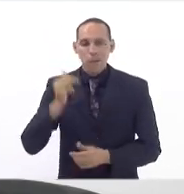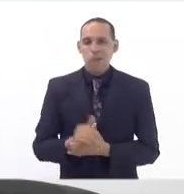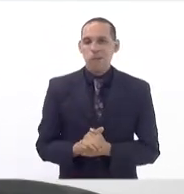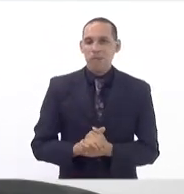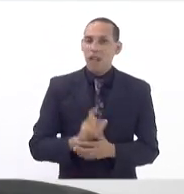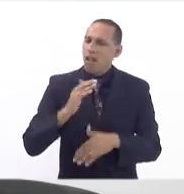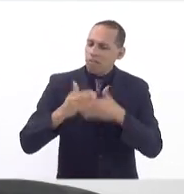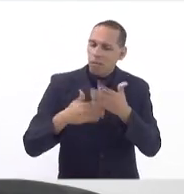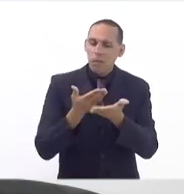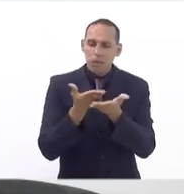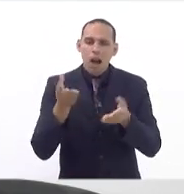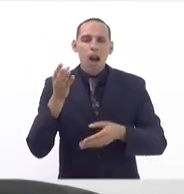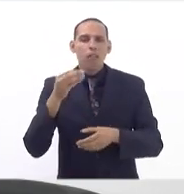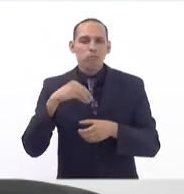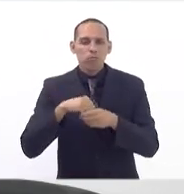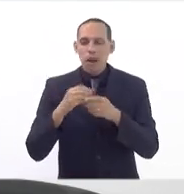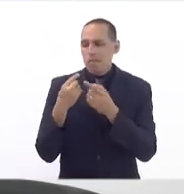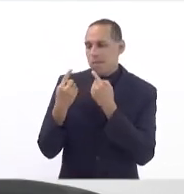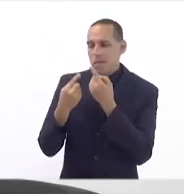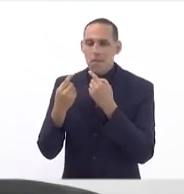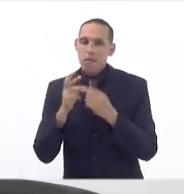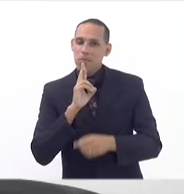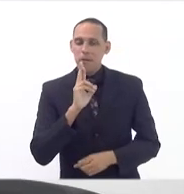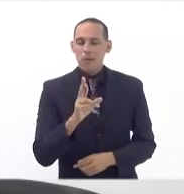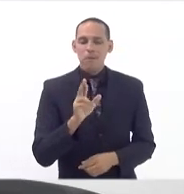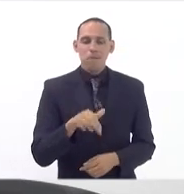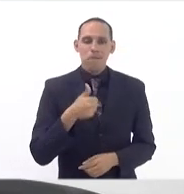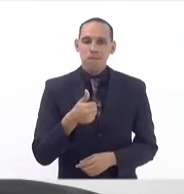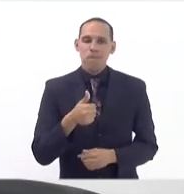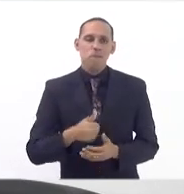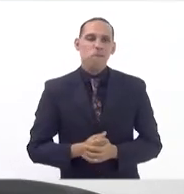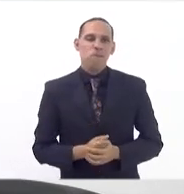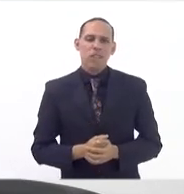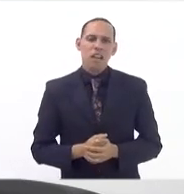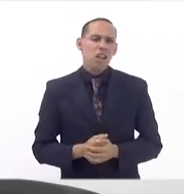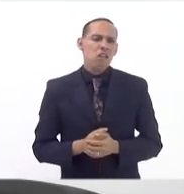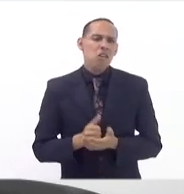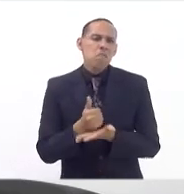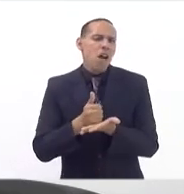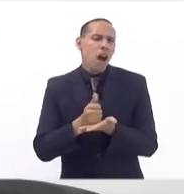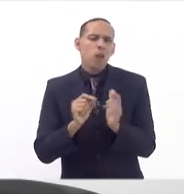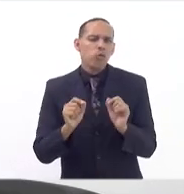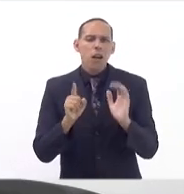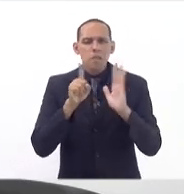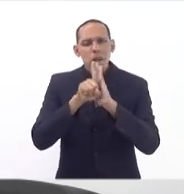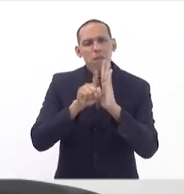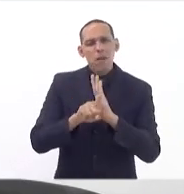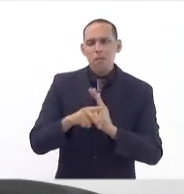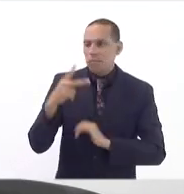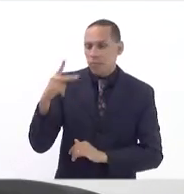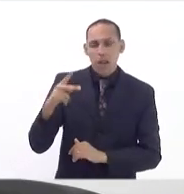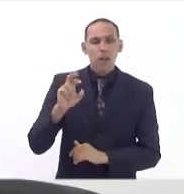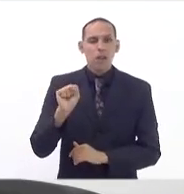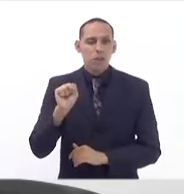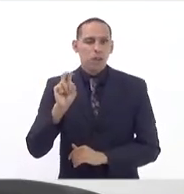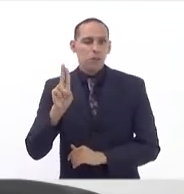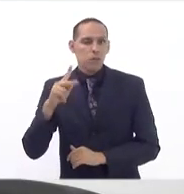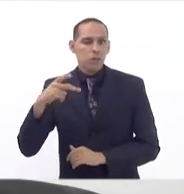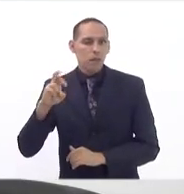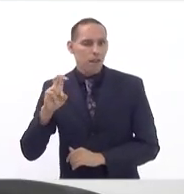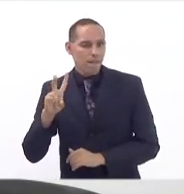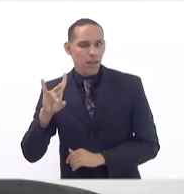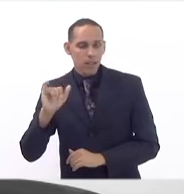eternamente vocês pudessem responder eu tinha basicamente perguntas para SuperVia e